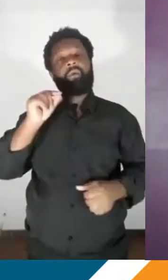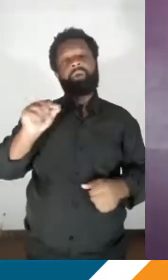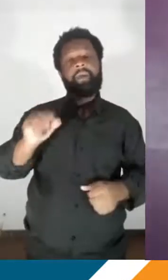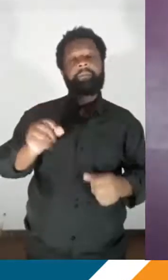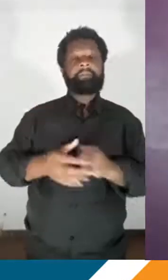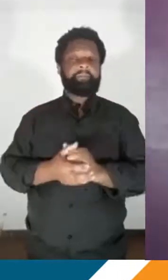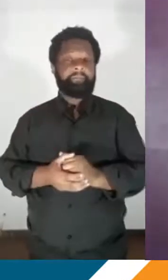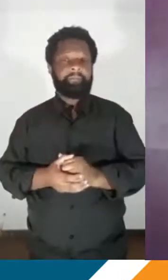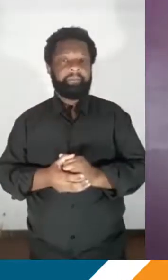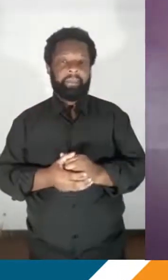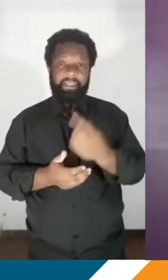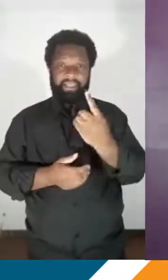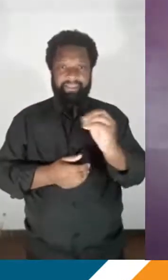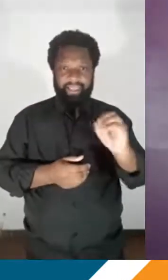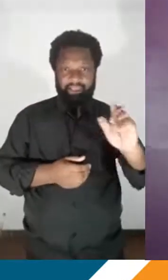vamos ter que